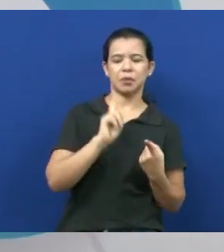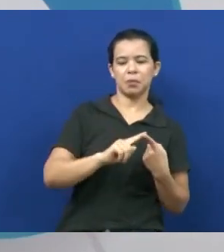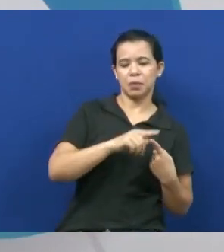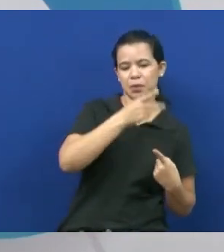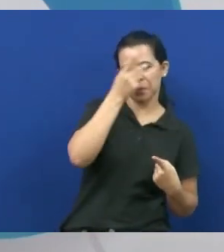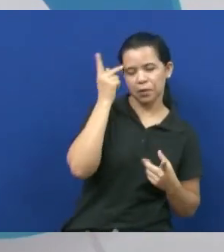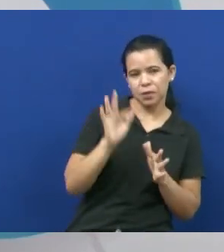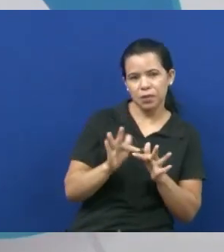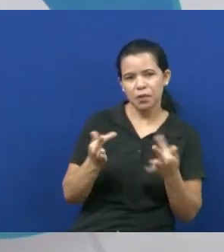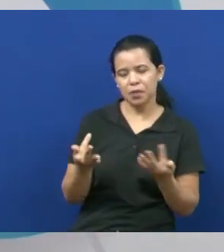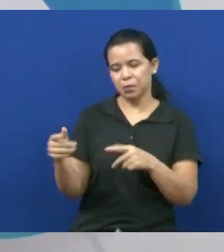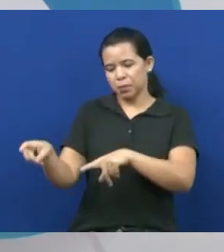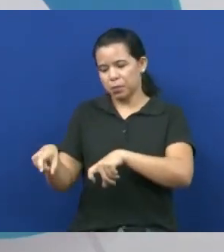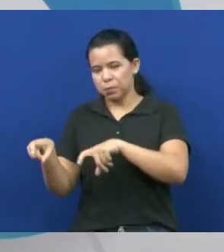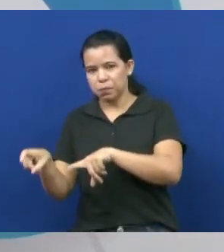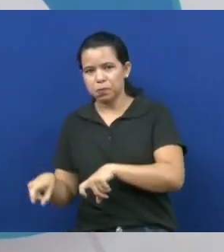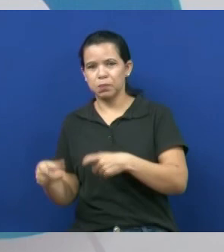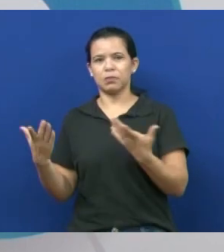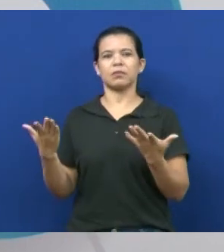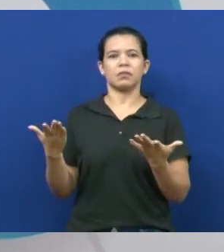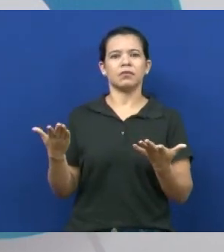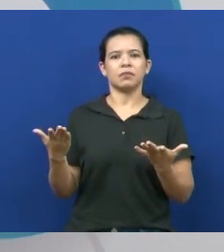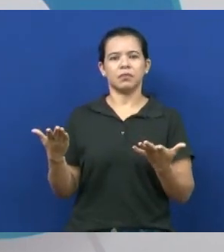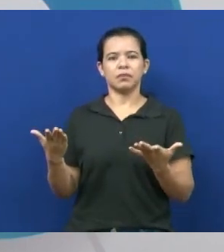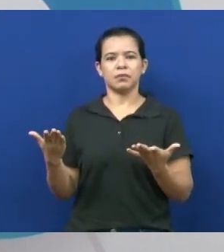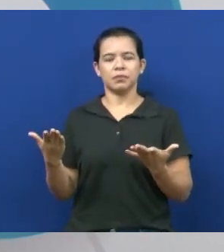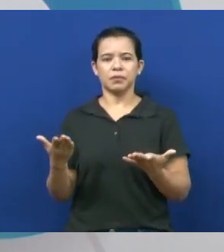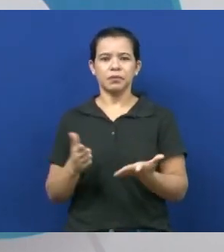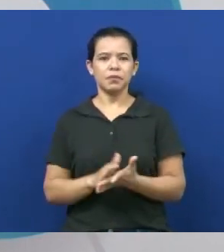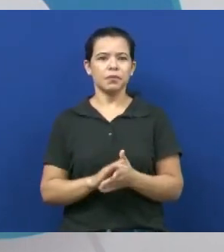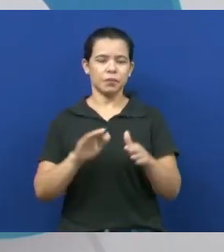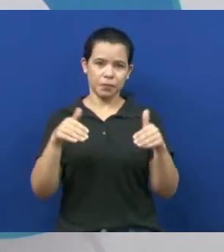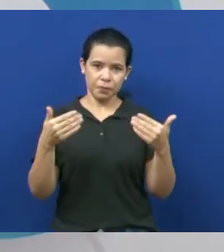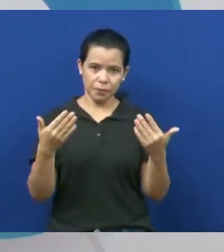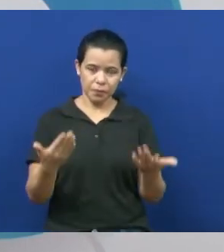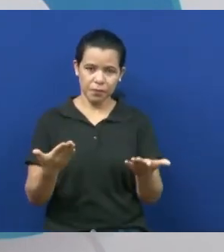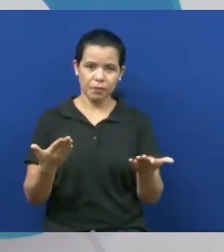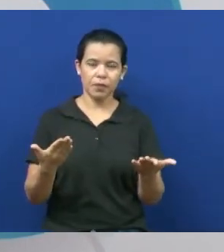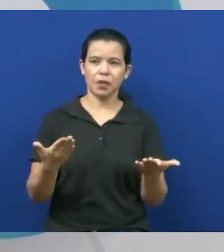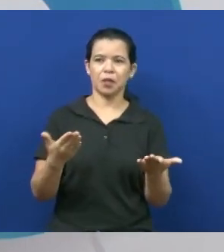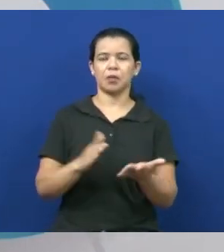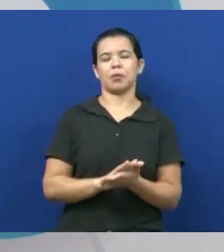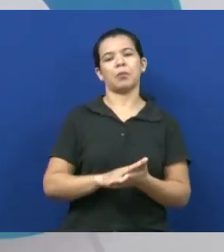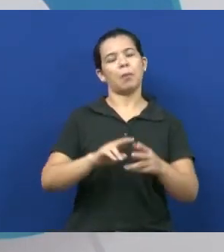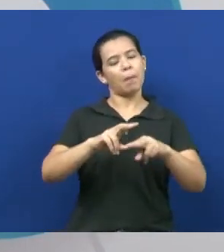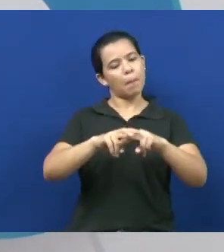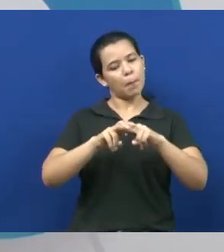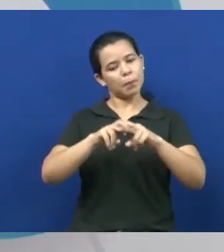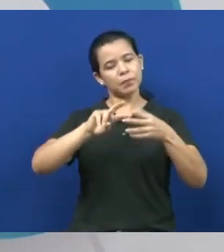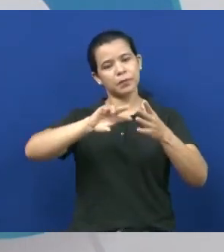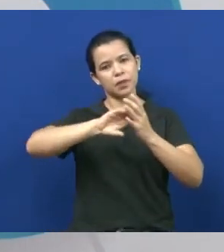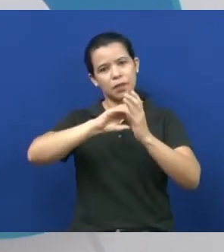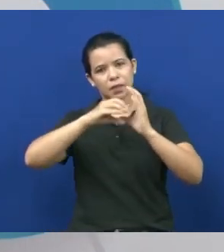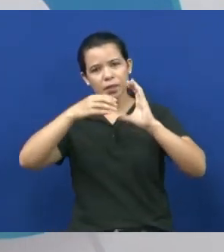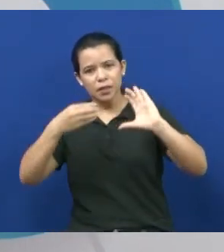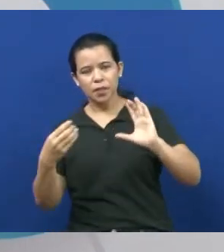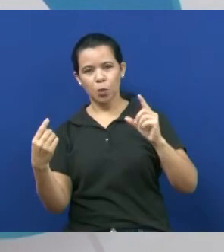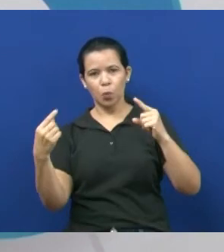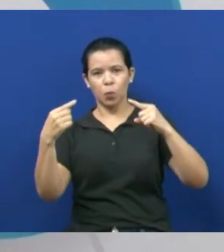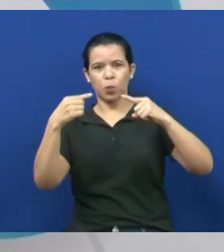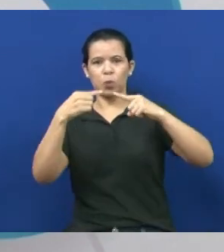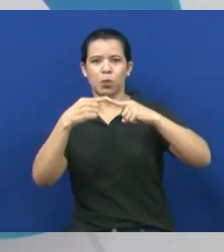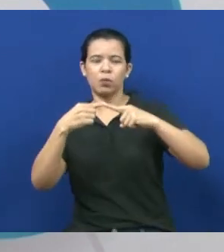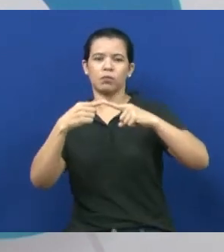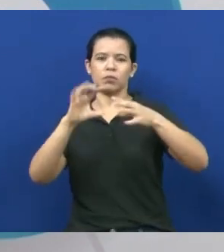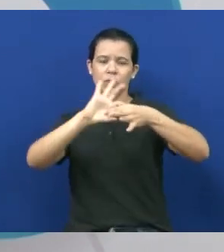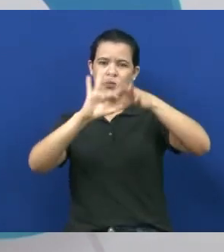sofrido, o mulato, enfim, né? Então, tem tudo a ver, as características com o momento histórico, político, social que o